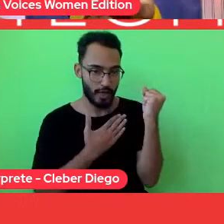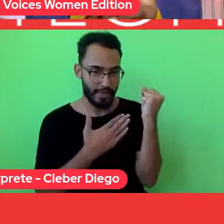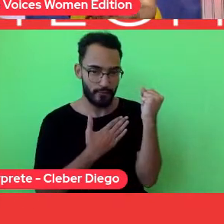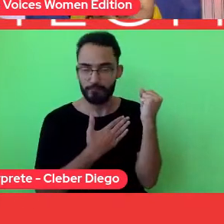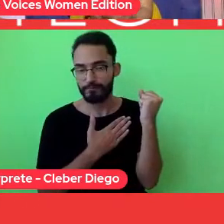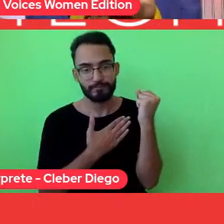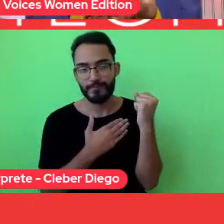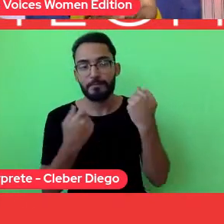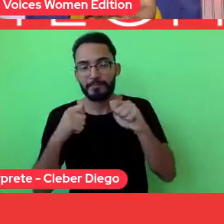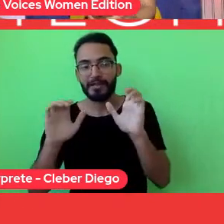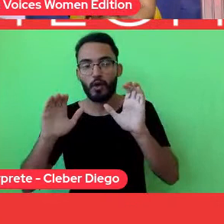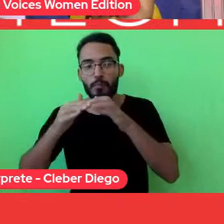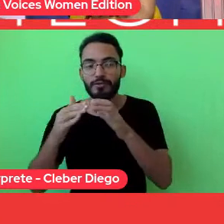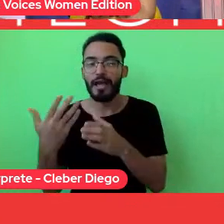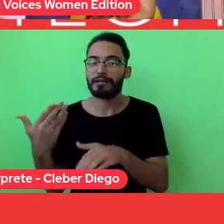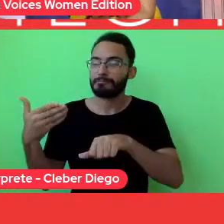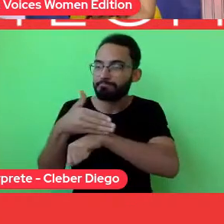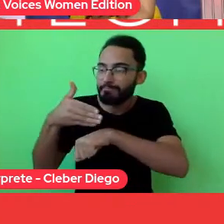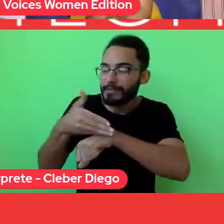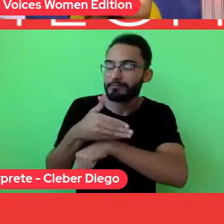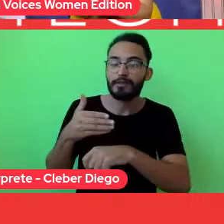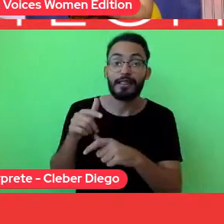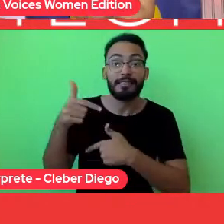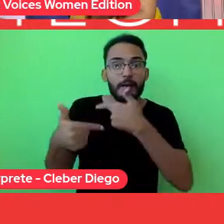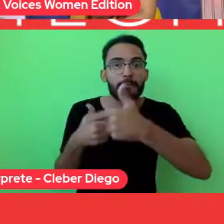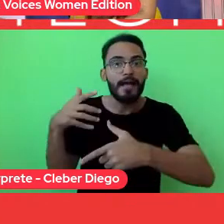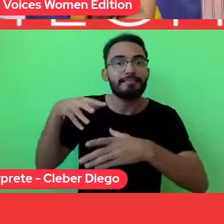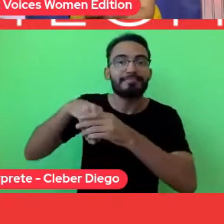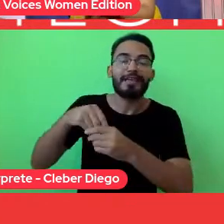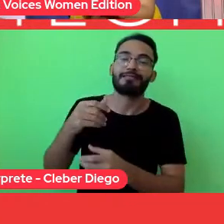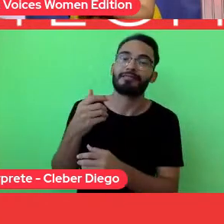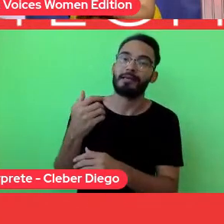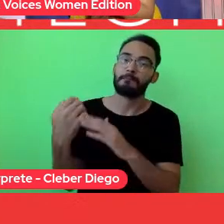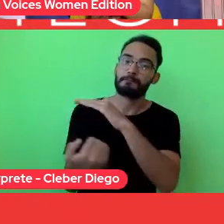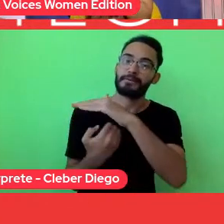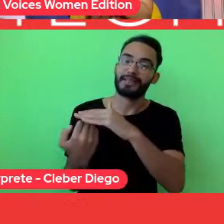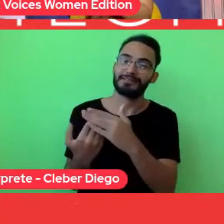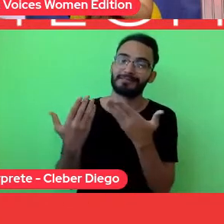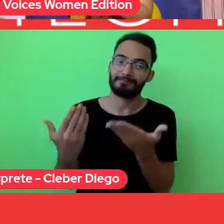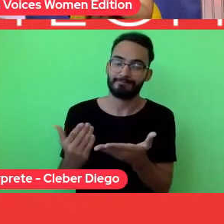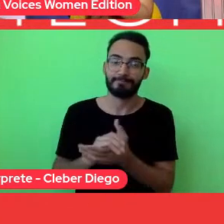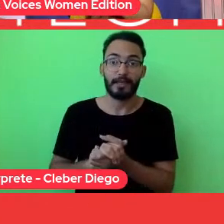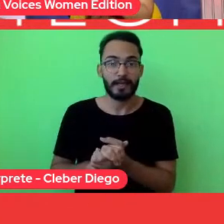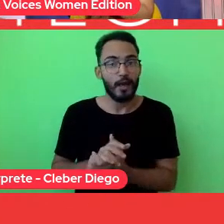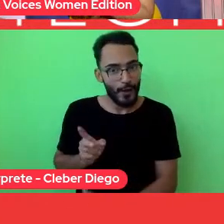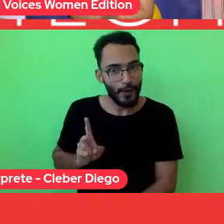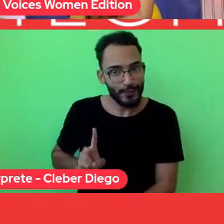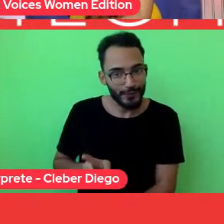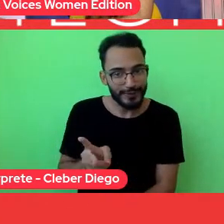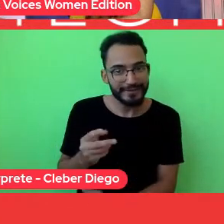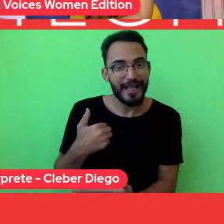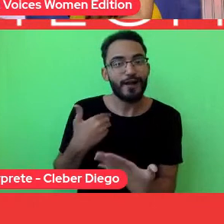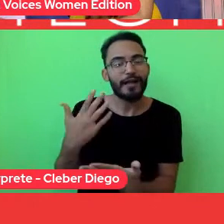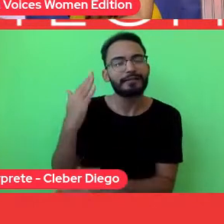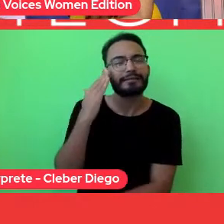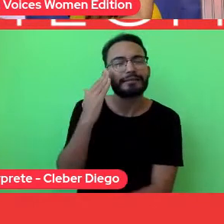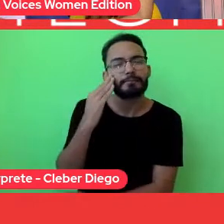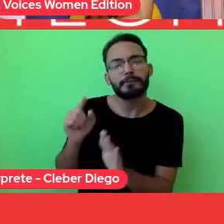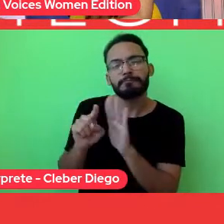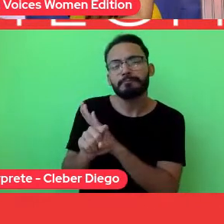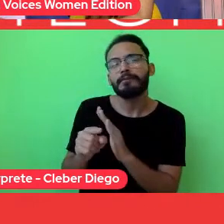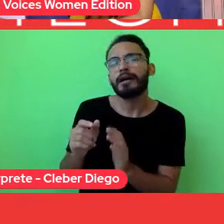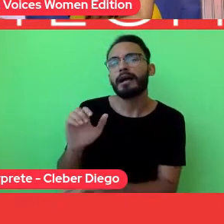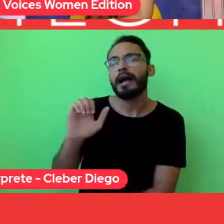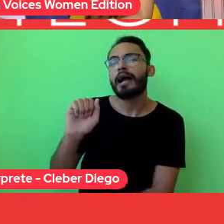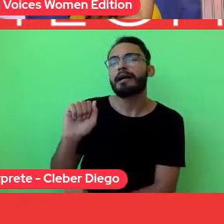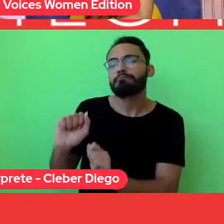uma comunidade toda ali envolvida que trabalha dentro da empresa. Muito legal. Para a gente dar continuidade, eu queria saber um pouquinho sobre as ações